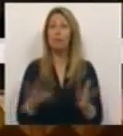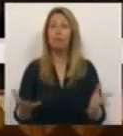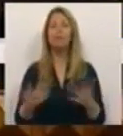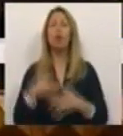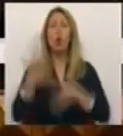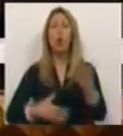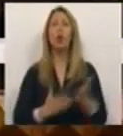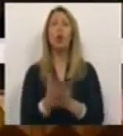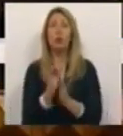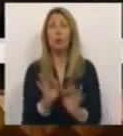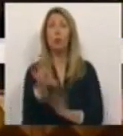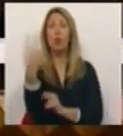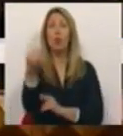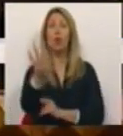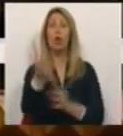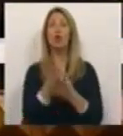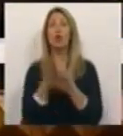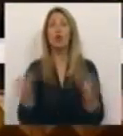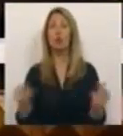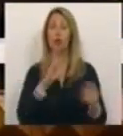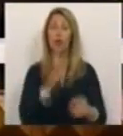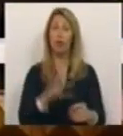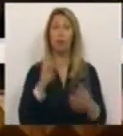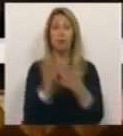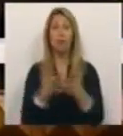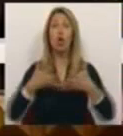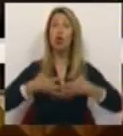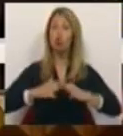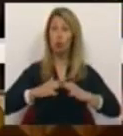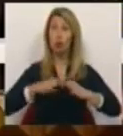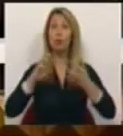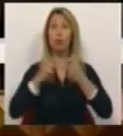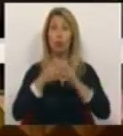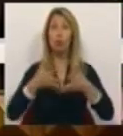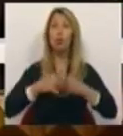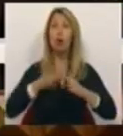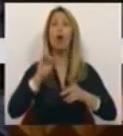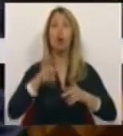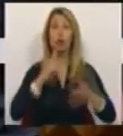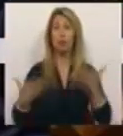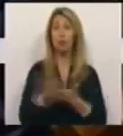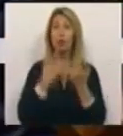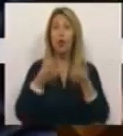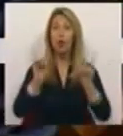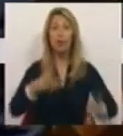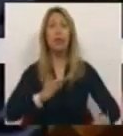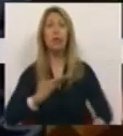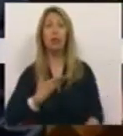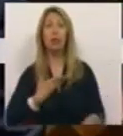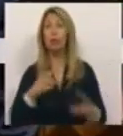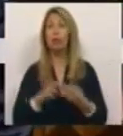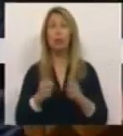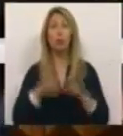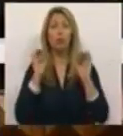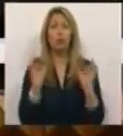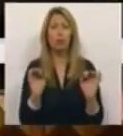ser a única solução que responde de forma estrutural a um problema estrutural, que é uma solução de renegociação da dívida, e não tivemos problema em dar